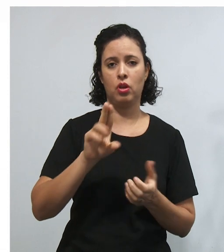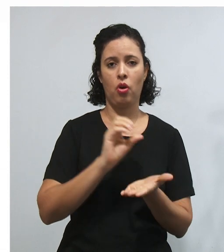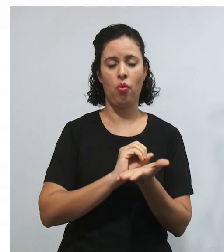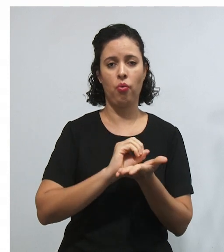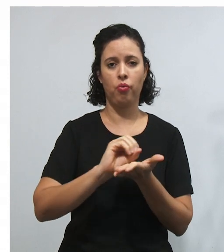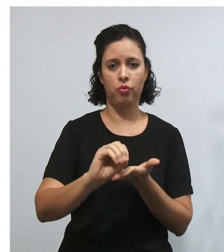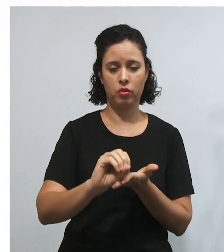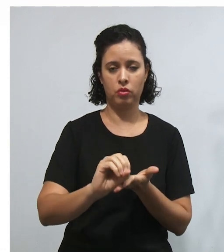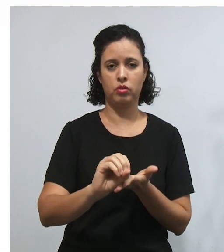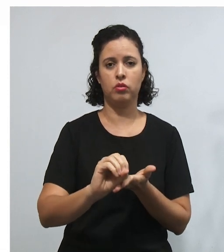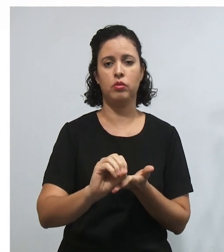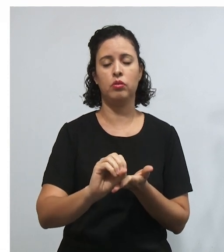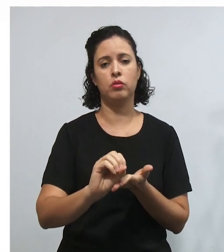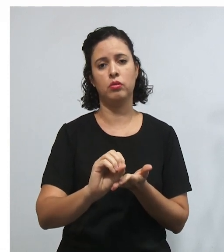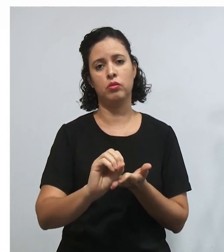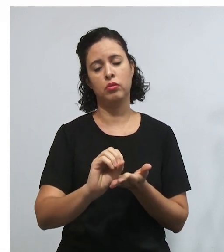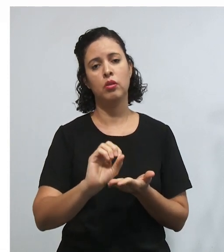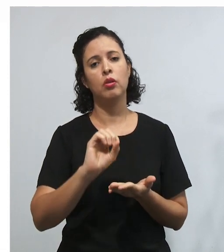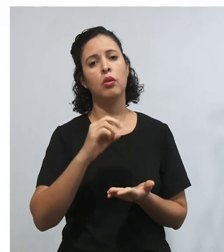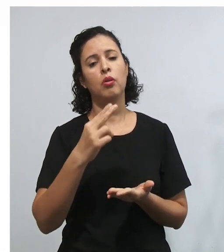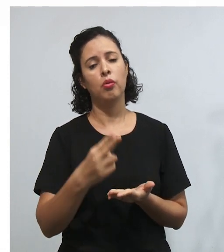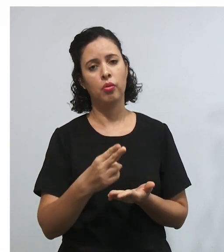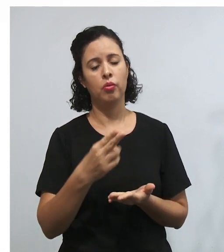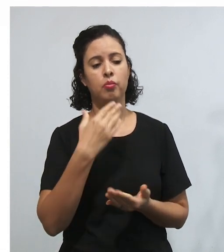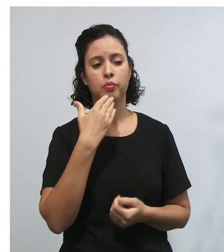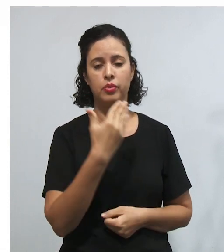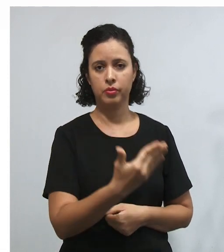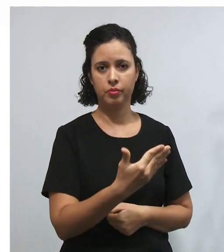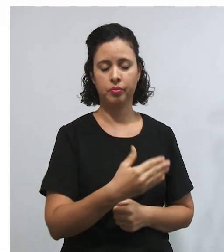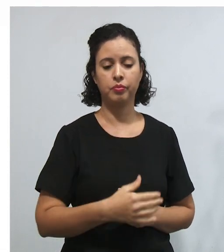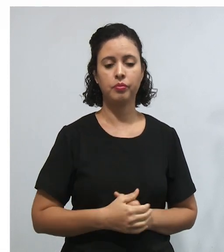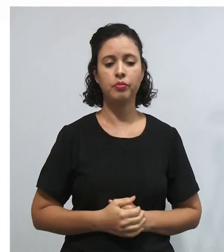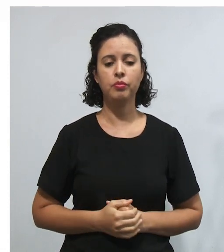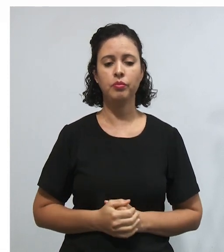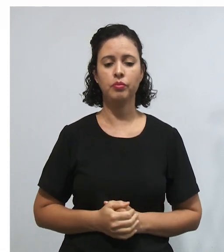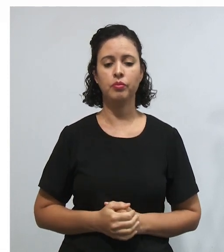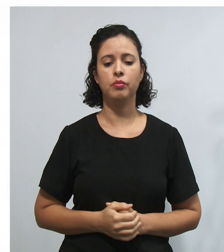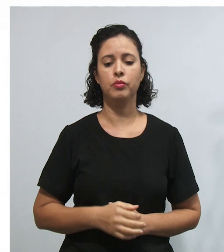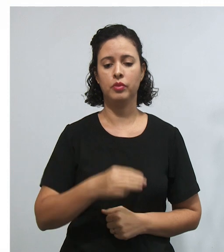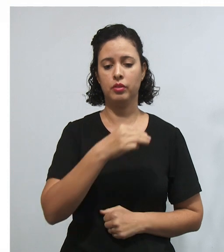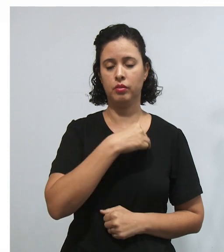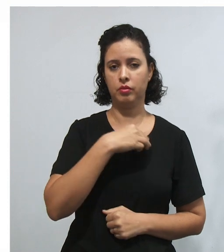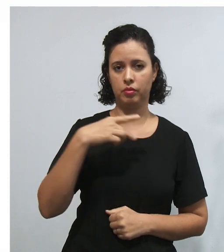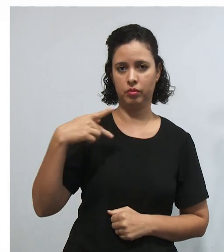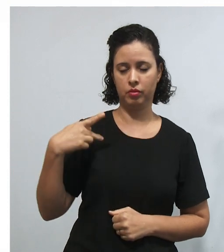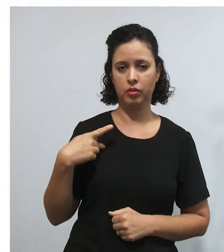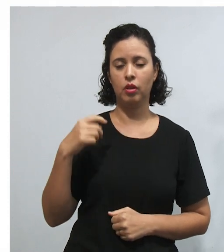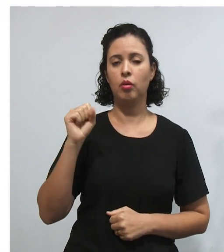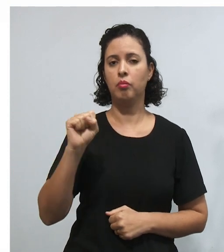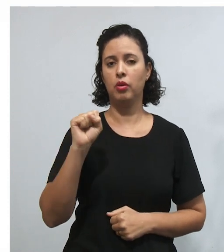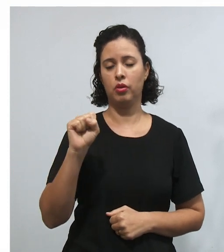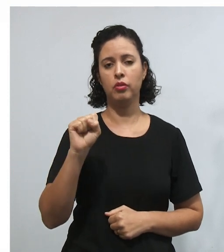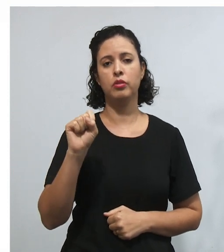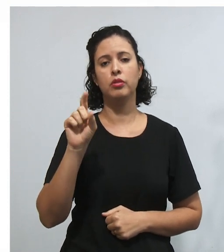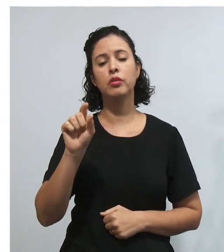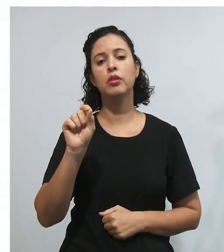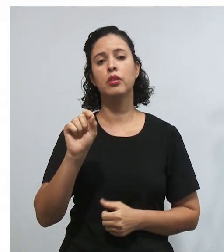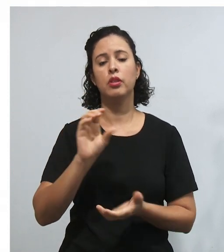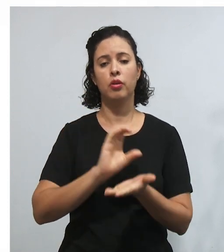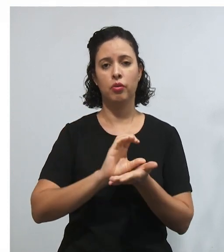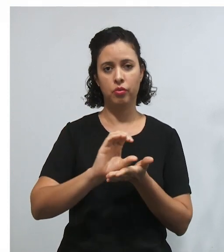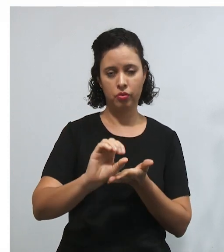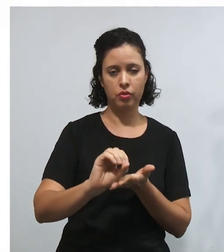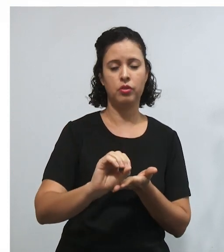ser provocado, tá? Ou mediante provocação, tá? Perdão. O Ministério Público ele pode agir de ofício ou